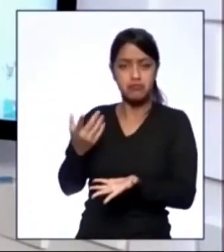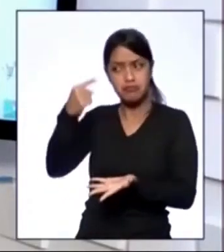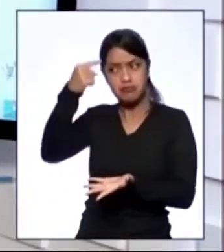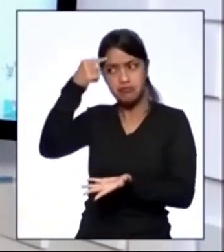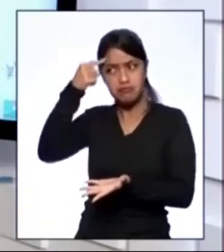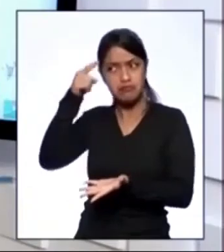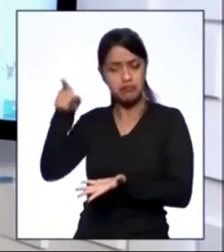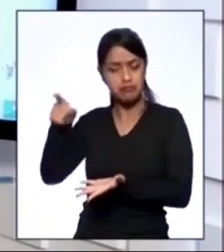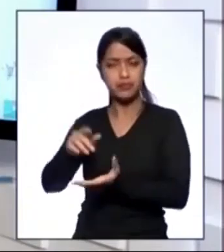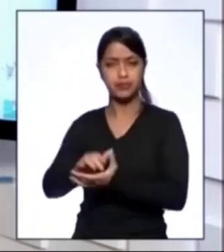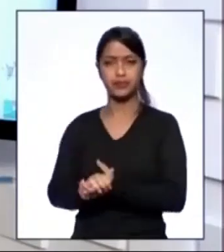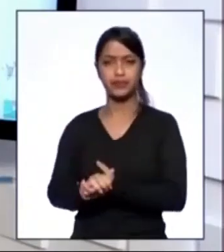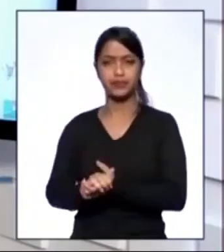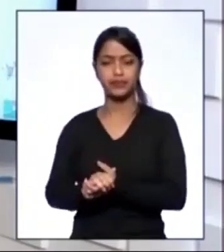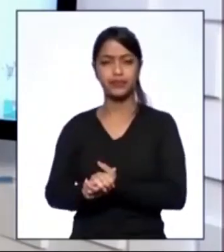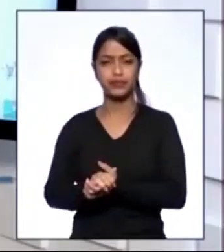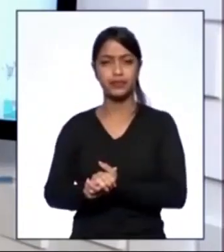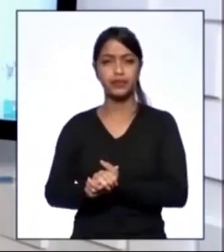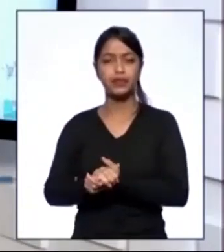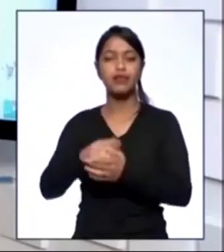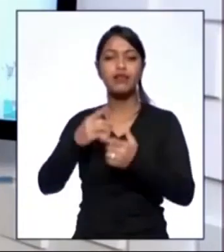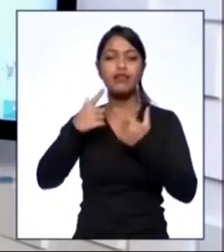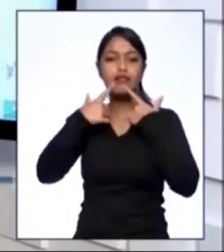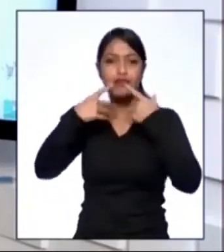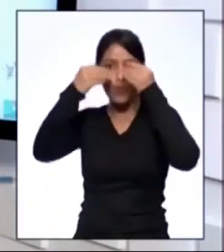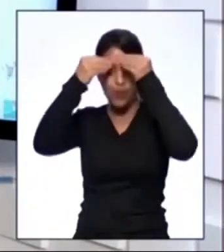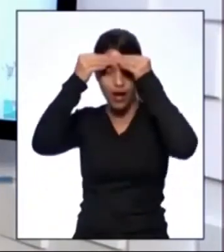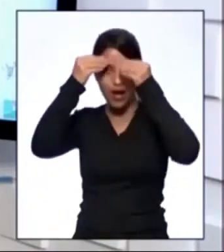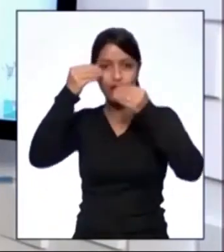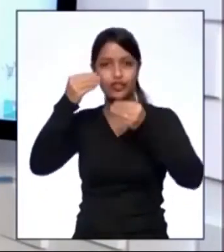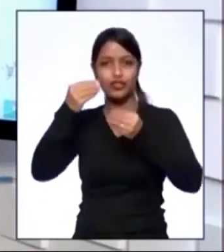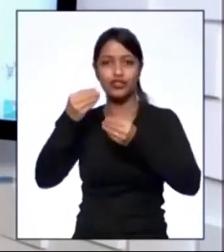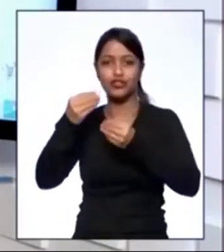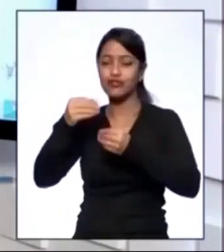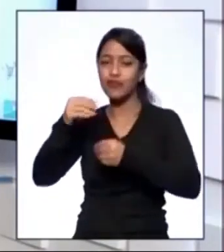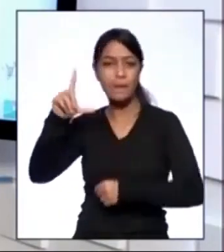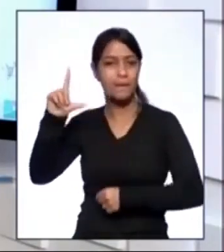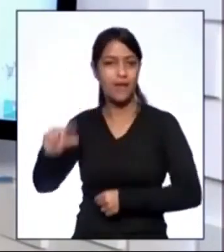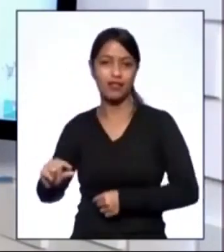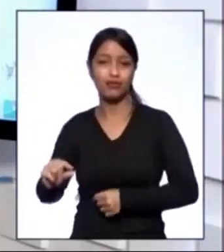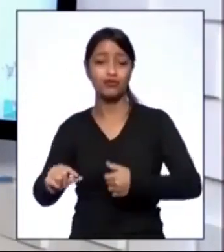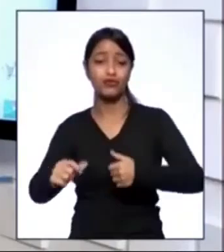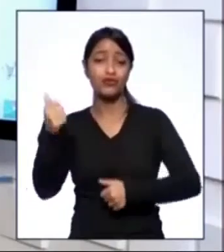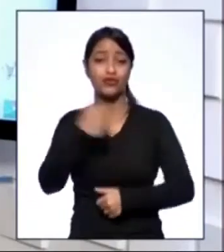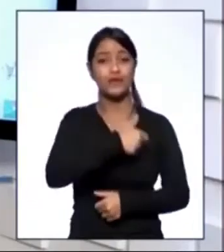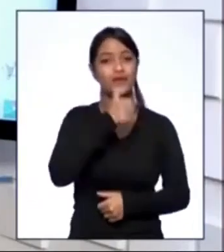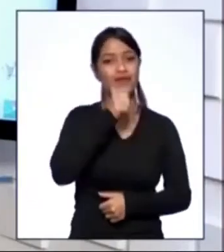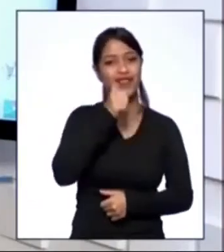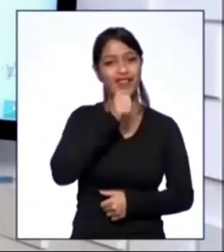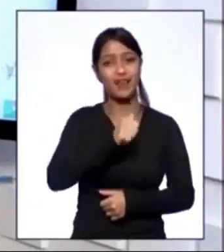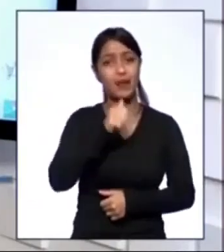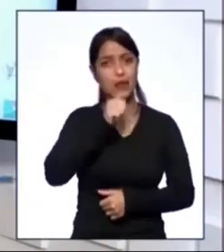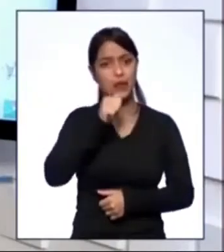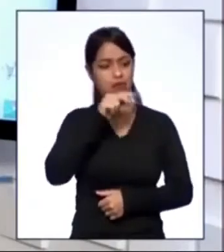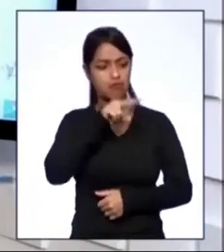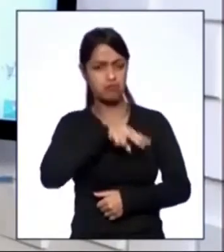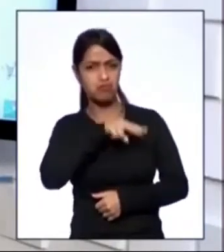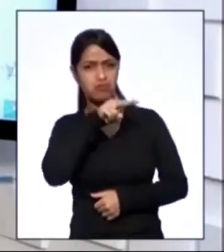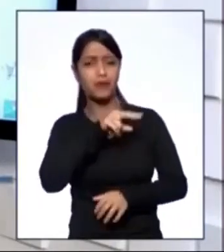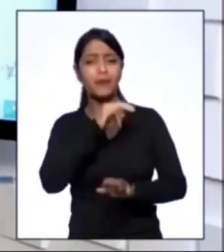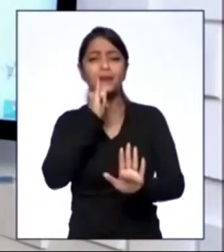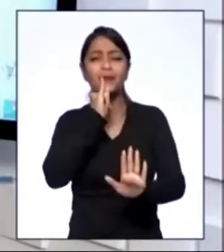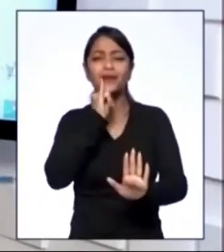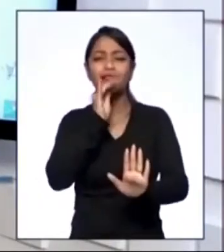menos cuidadoso esse universo de linguagem para o homem do que para a mulher. E o que eu estou dizendo é assim, ó, quem aqui já não